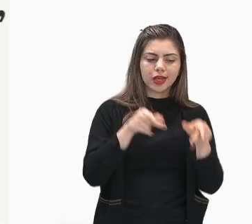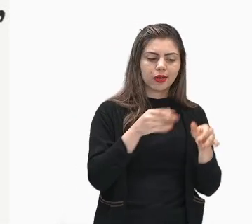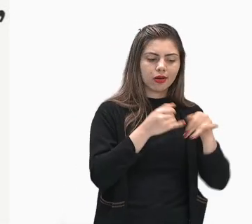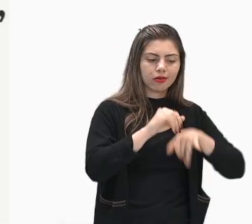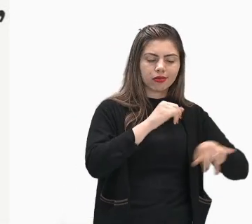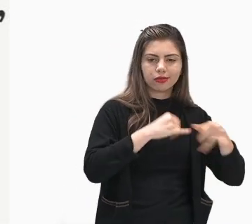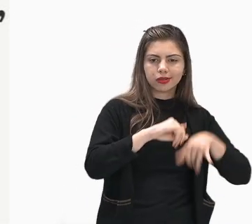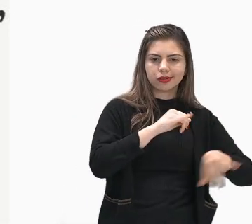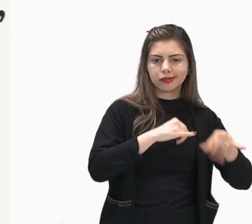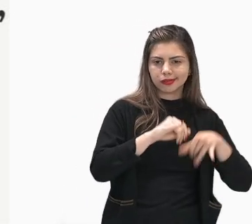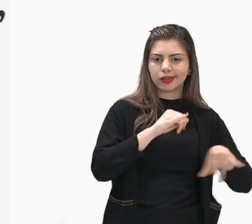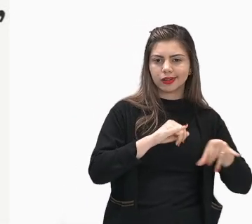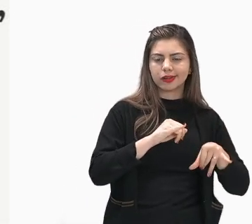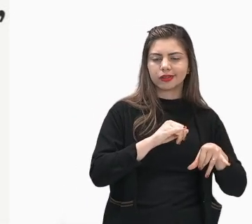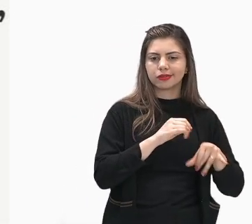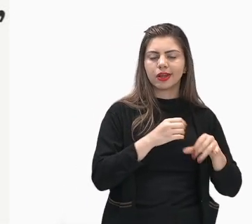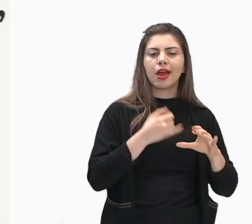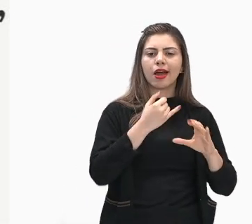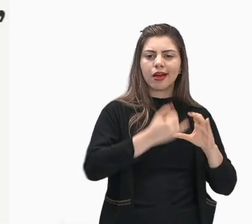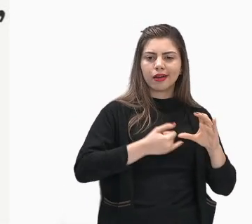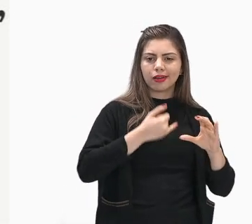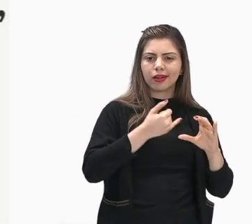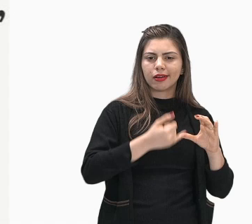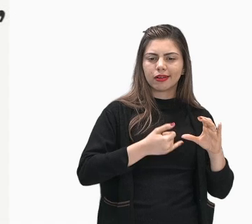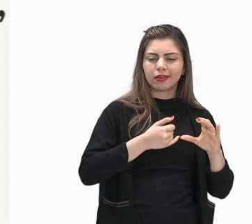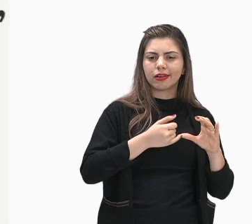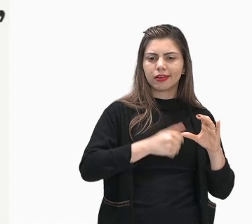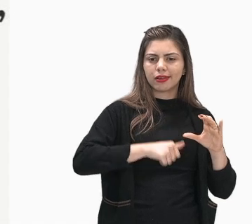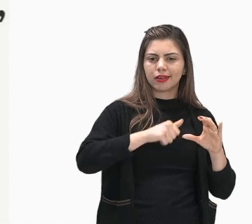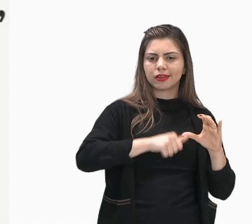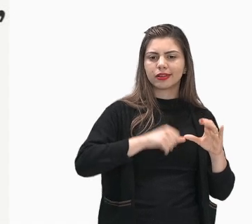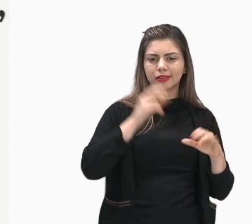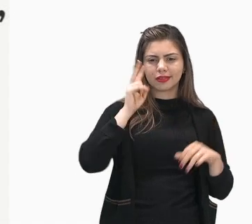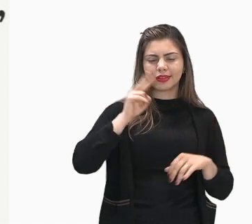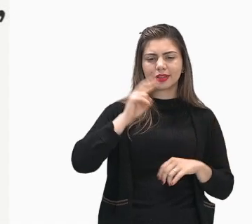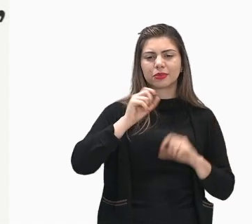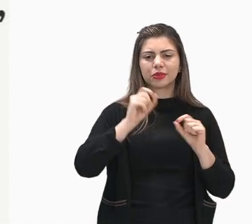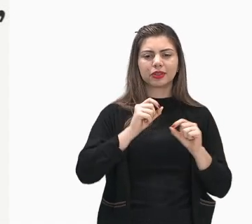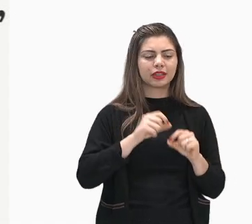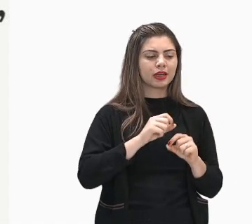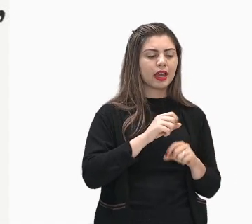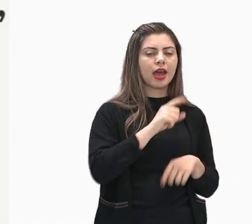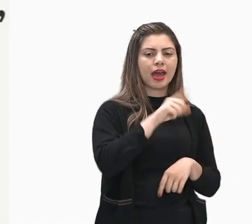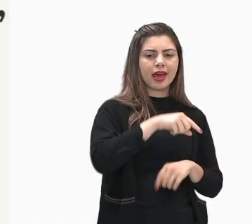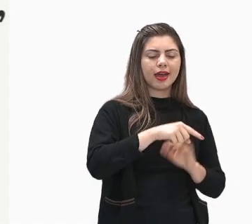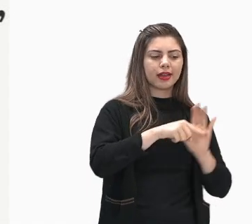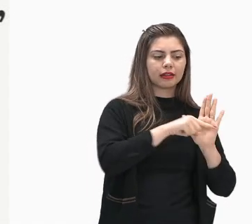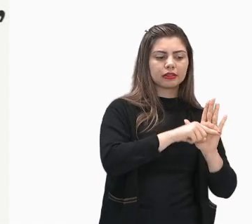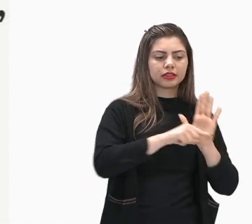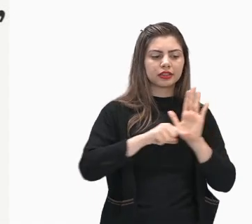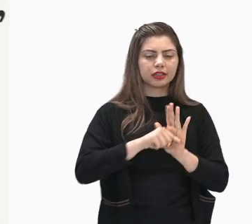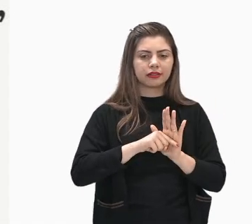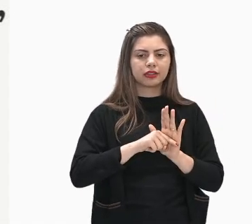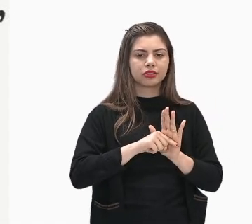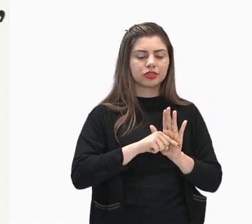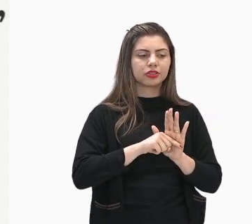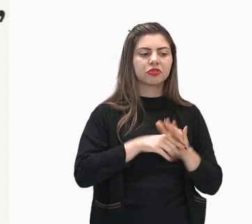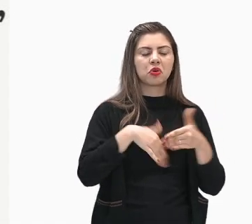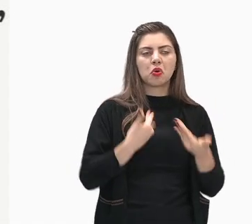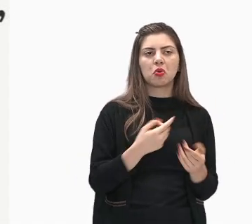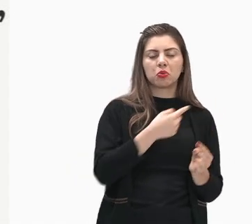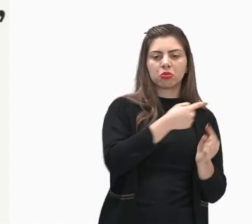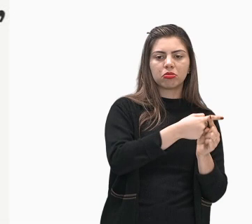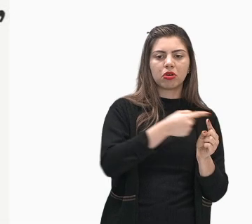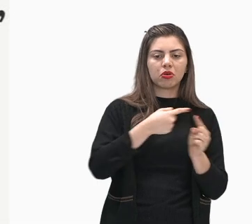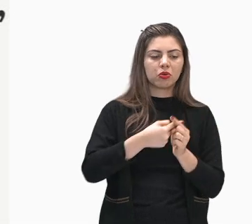se lembra? Cargas elétricas de mesmo sinal se repelem. Aqui, polos iguais também se repelem. E é claro